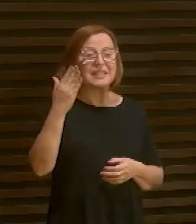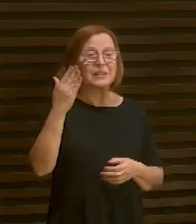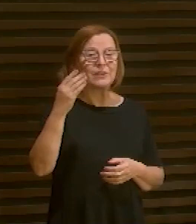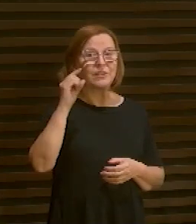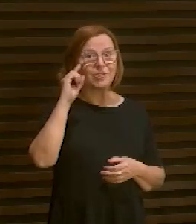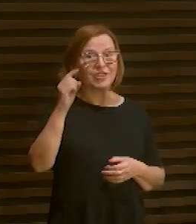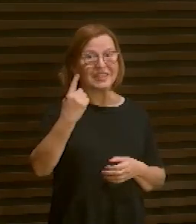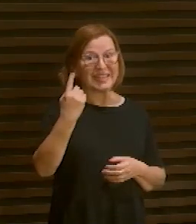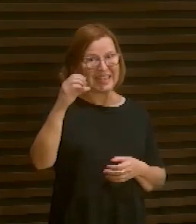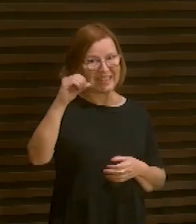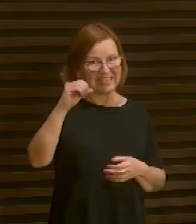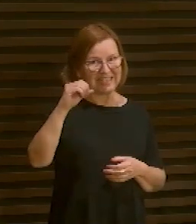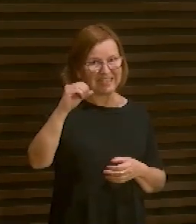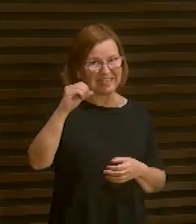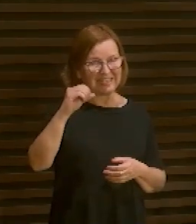30?